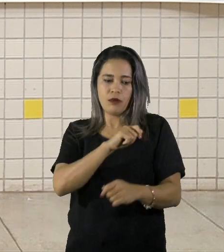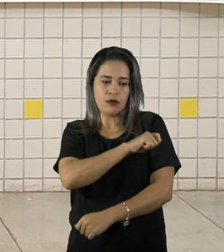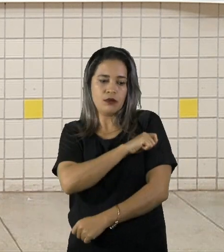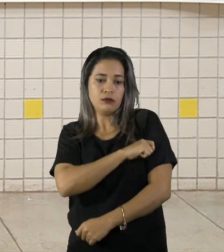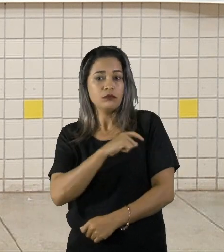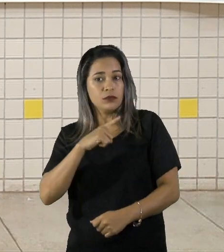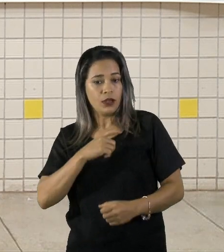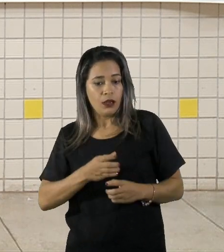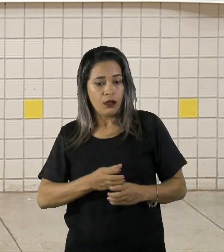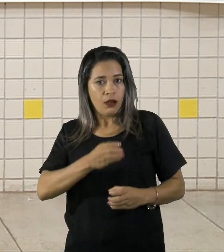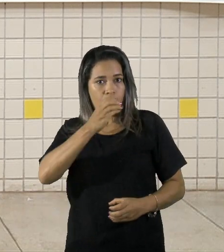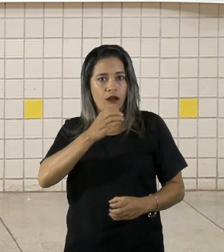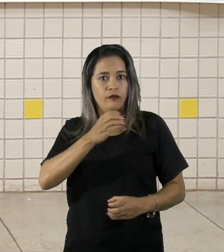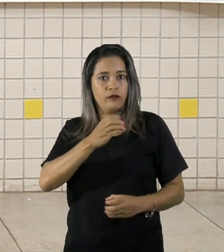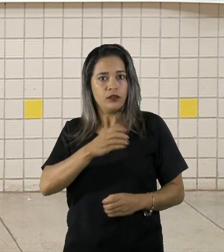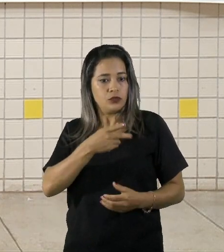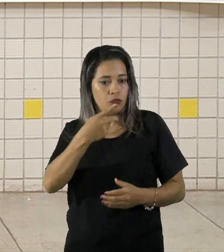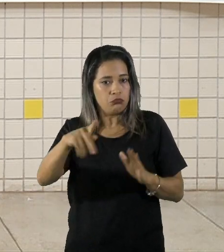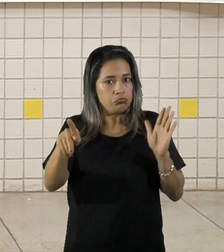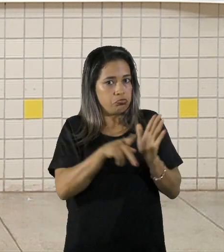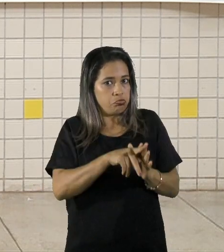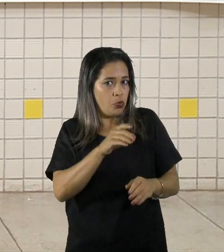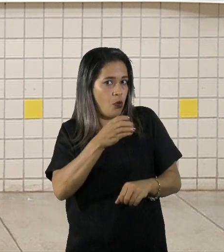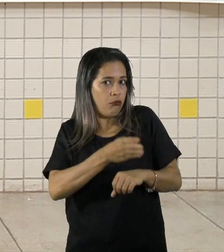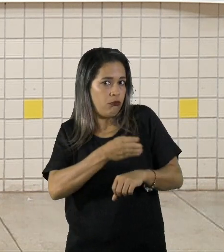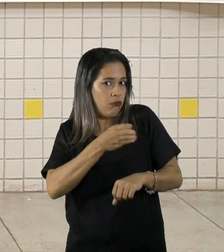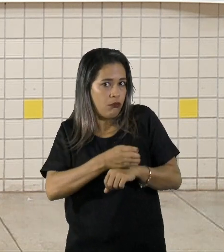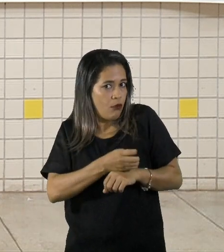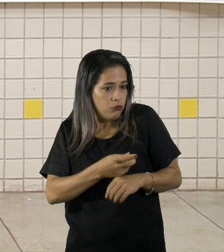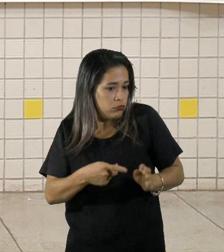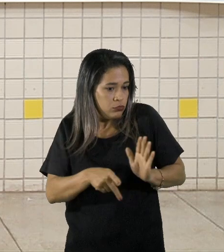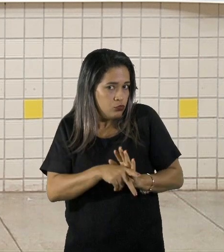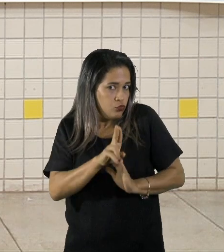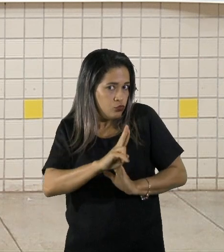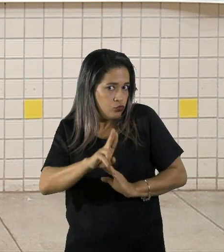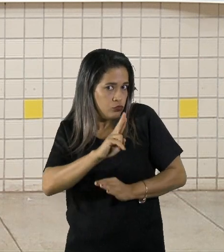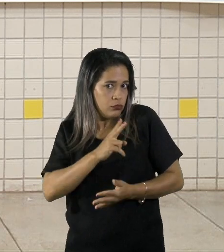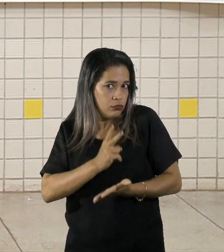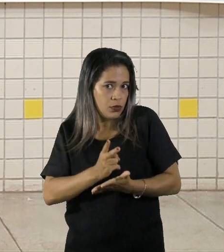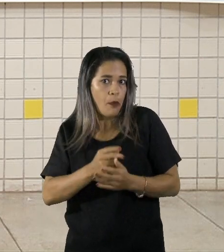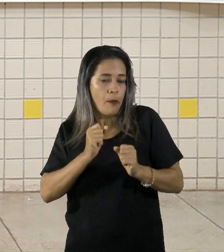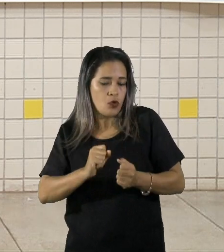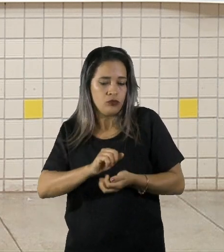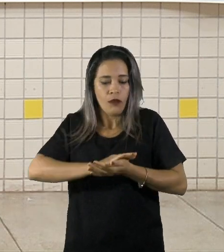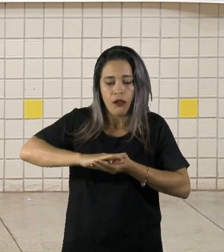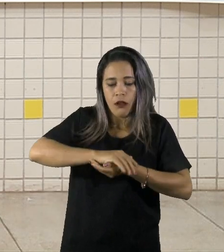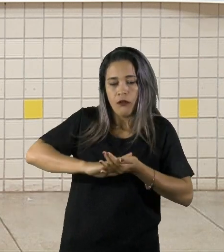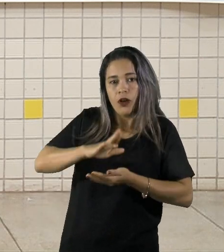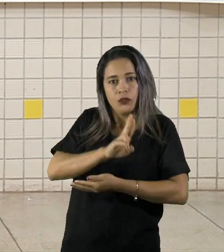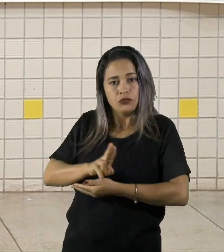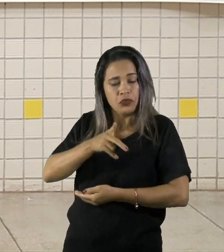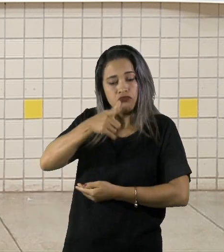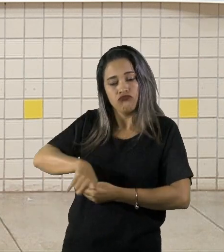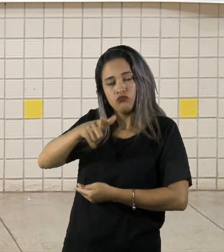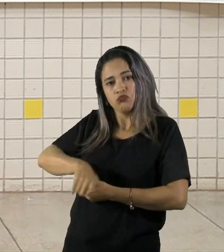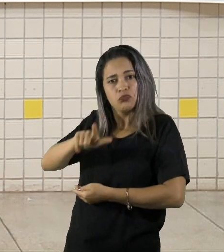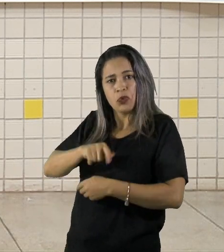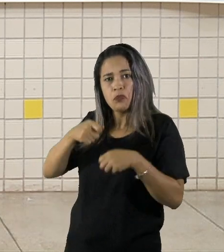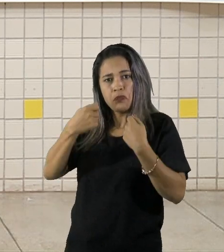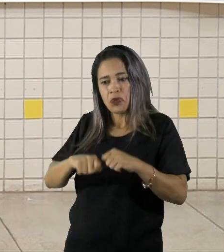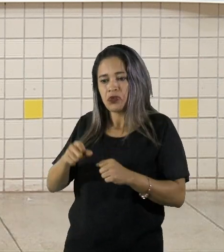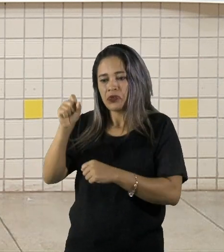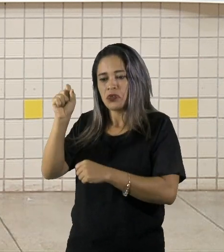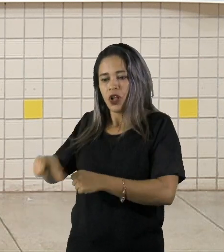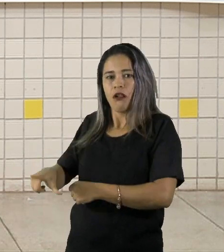pode usar várias vezes, ou uma caneca, né, que possa lavar e usar várias vezes sem precisar